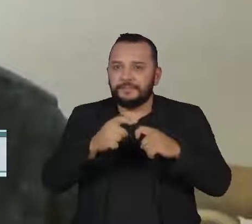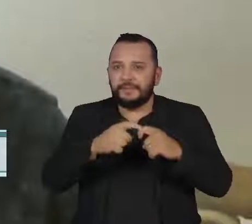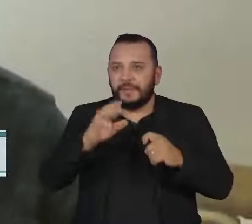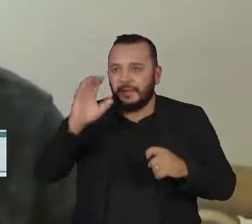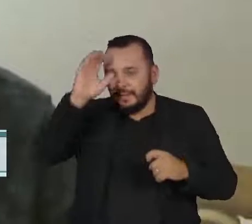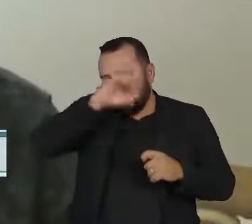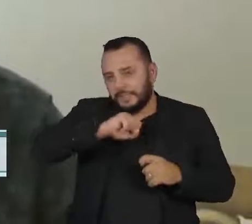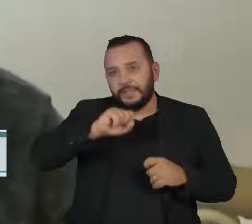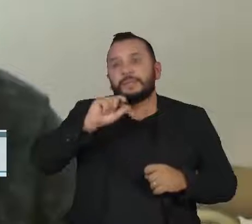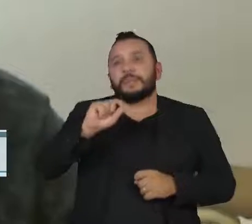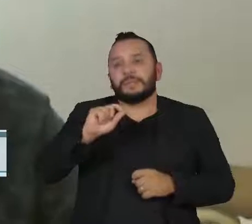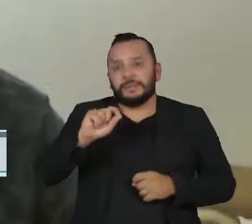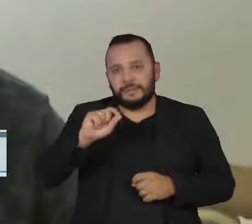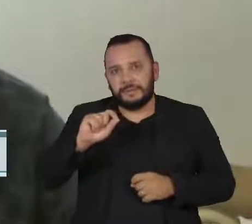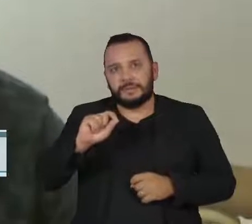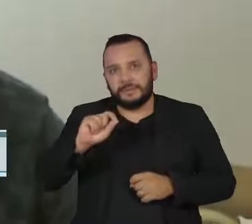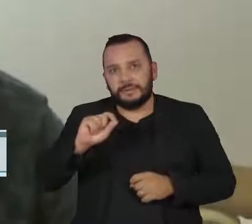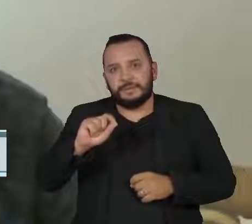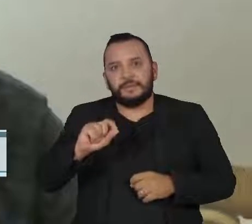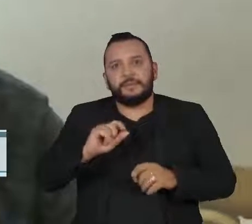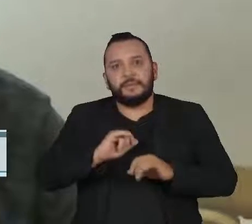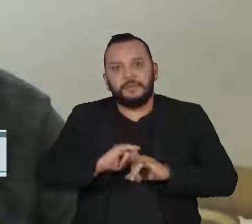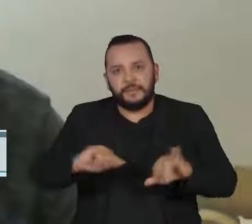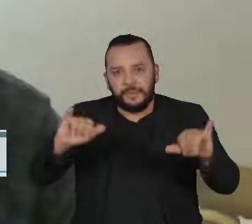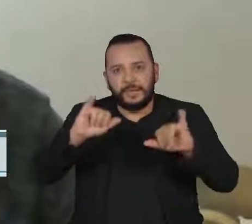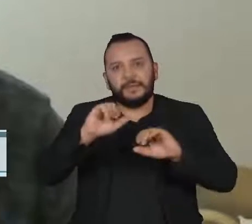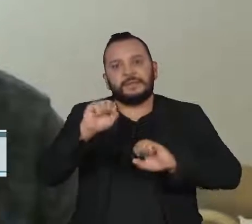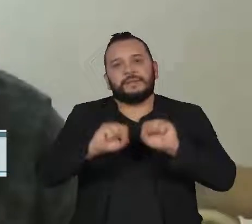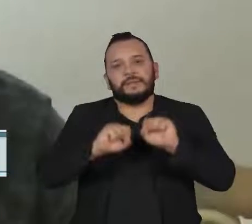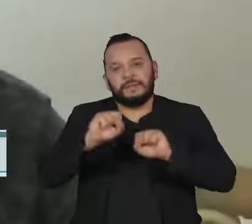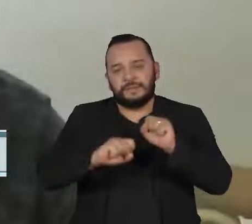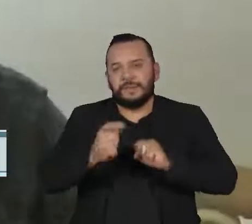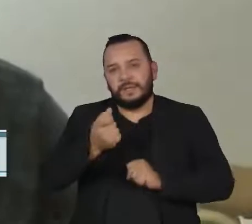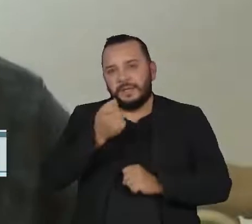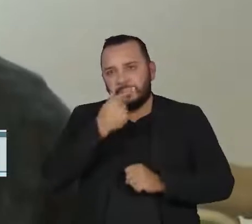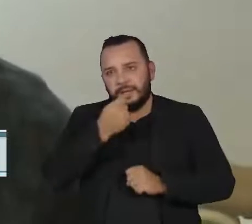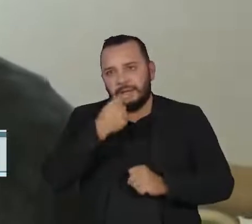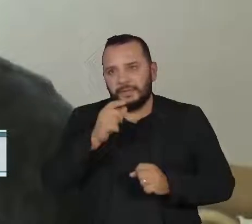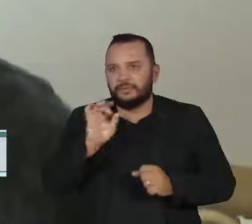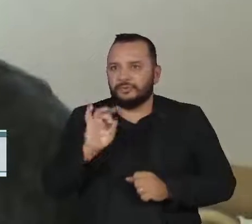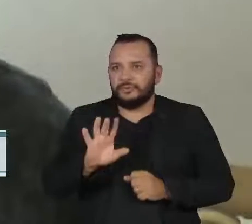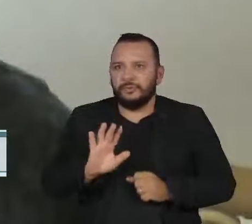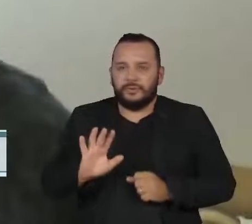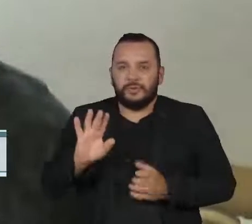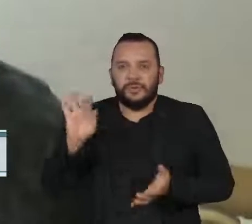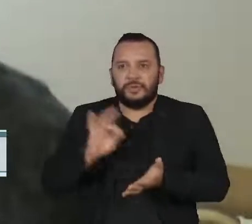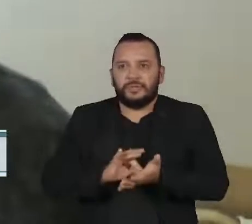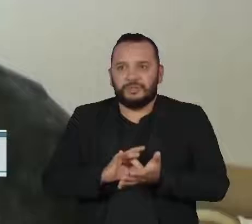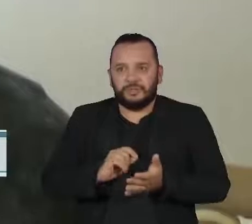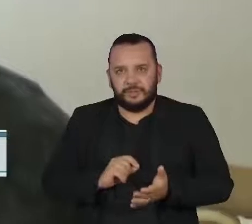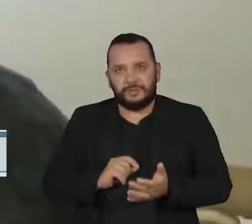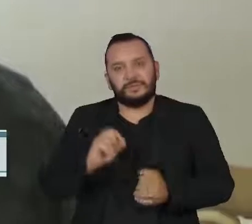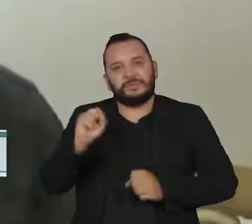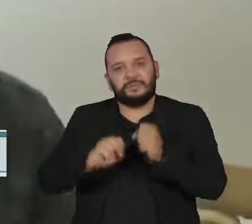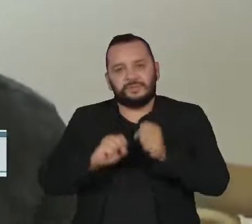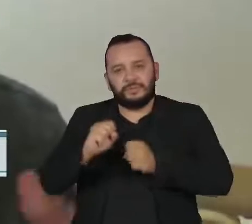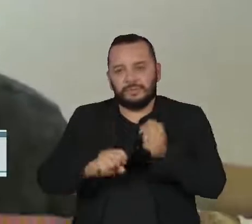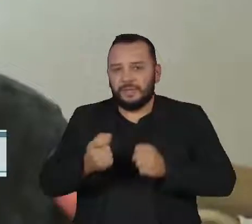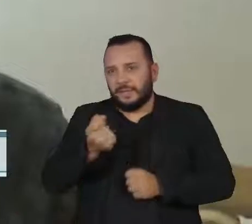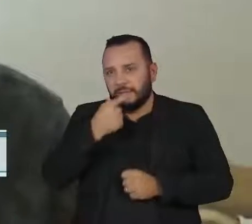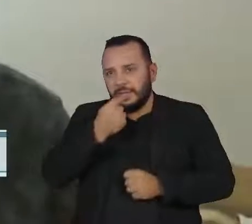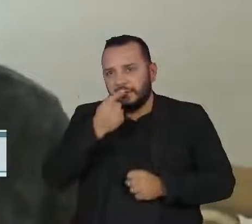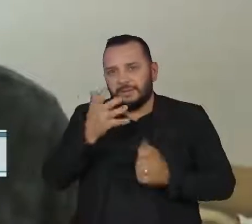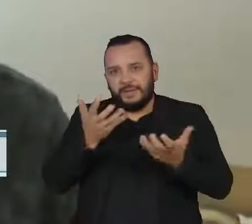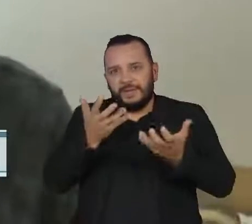são formados pela propaganda da indústria de medicamentos. E esta indústria, em geral, quer fazer